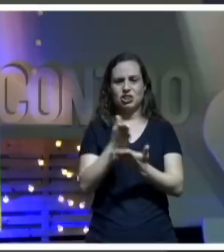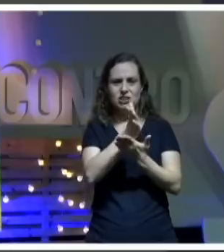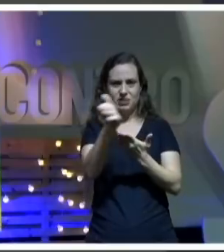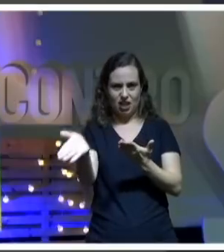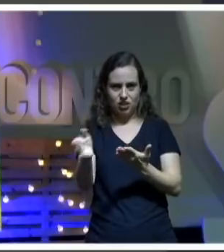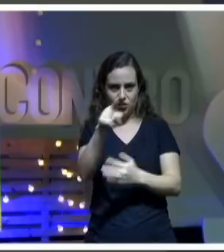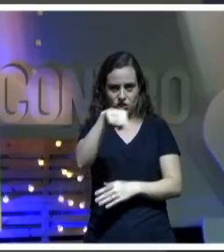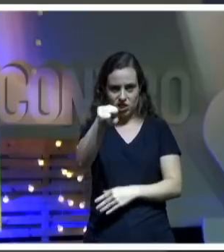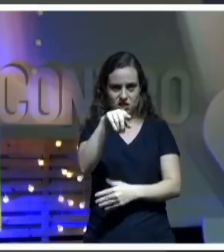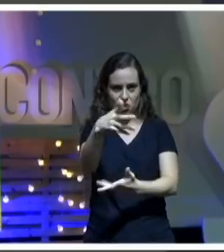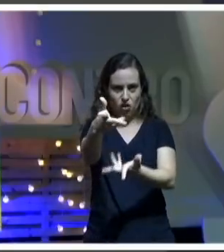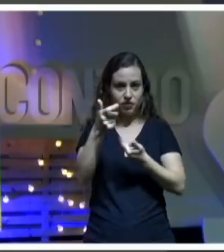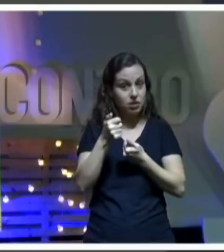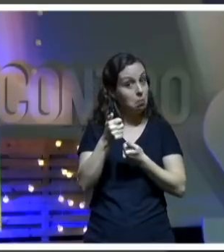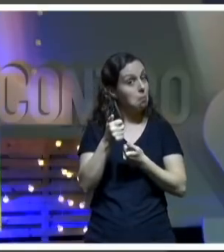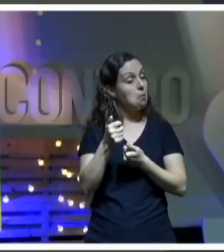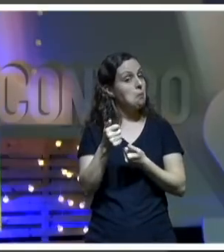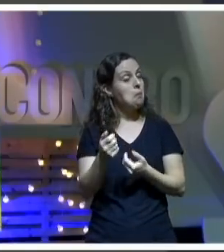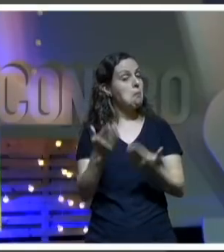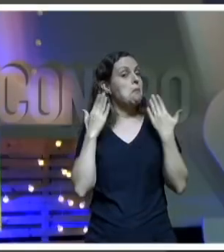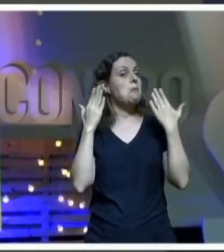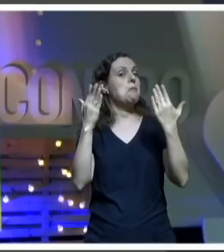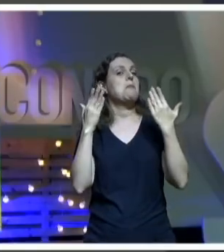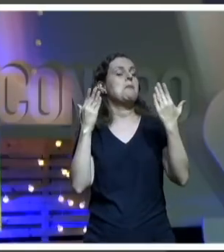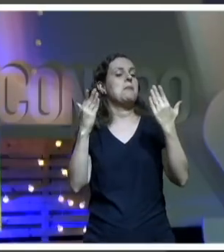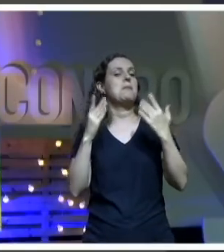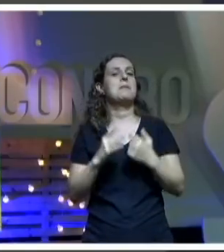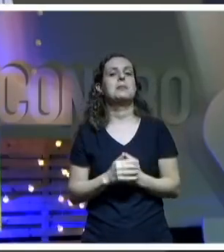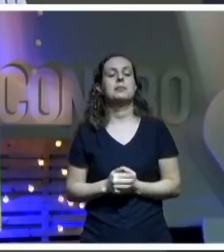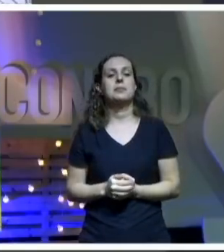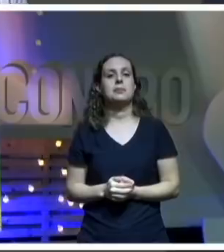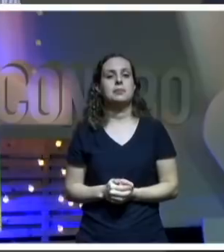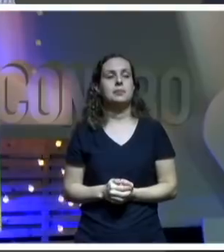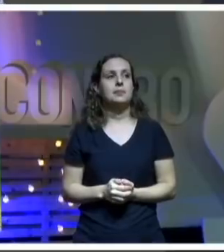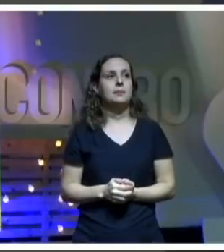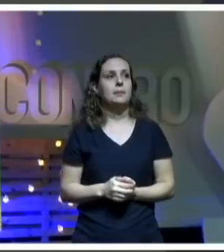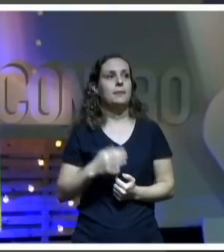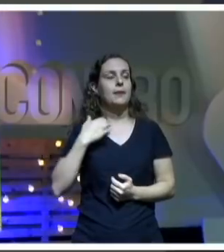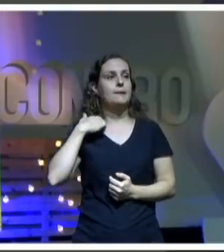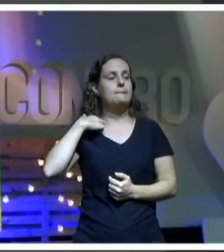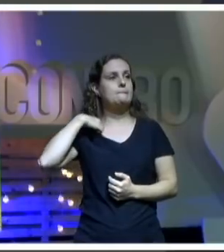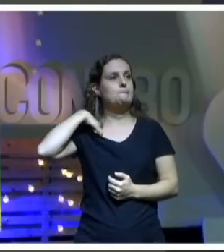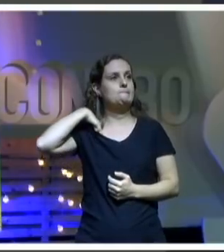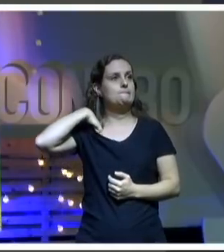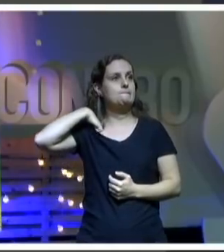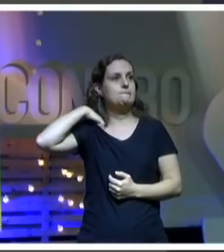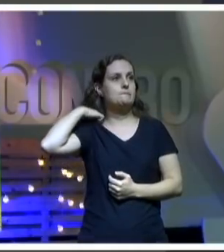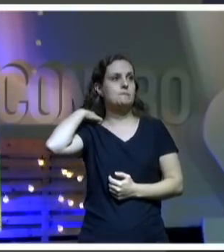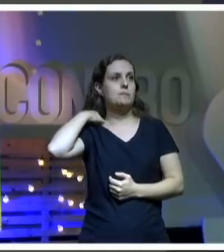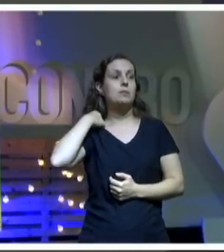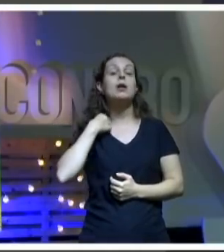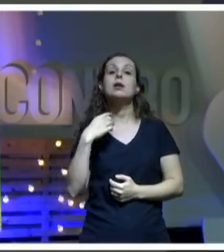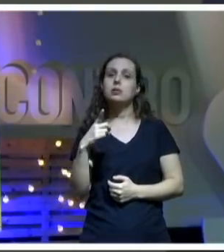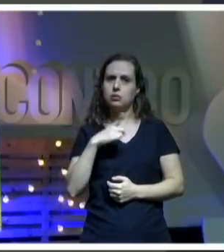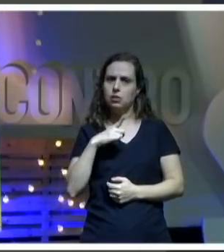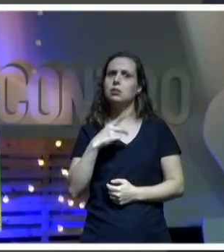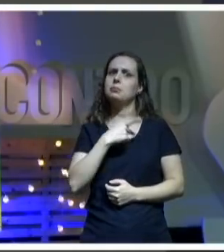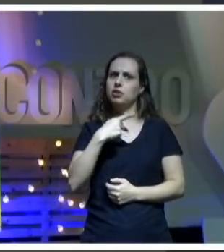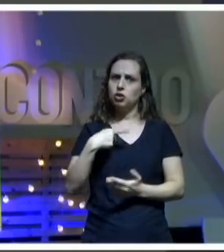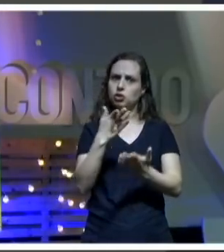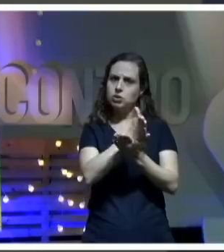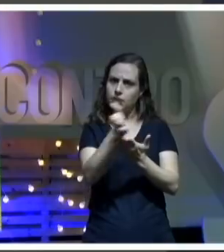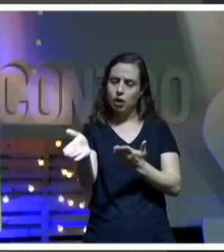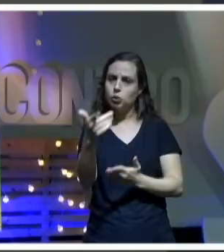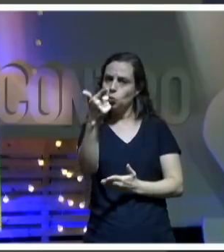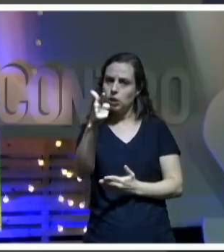falou andrés já ouvira andré é bom para ninguém não pastor desviar porque não tem igreja